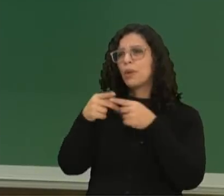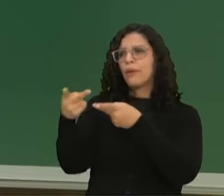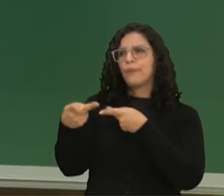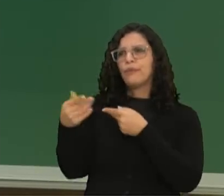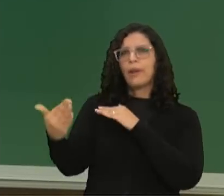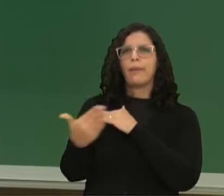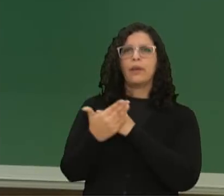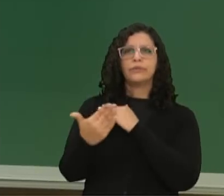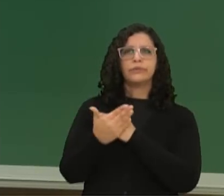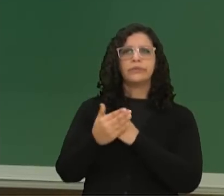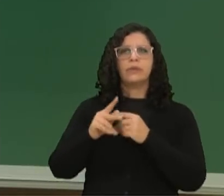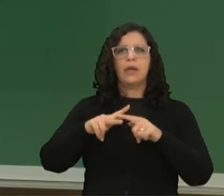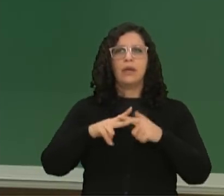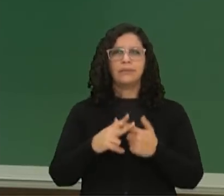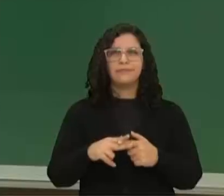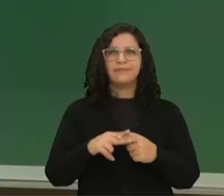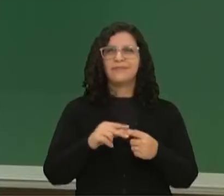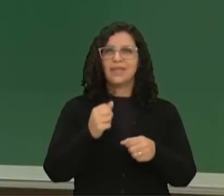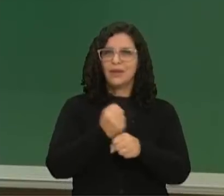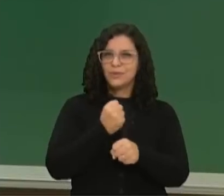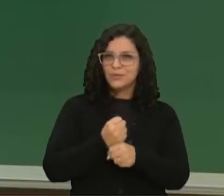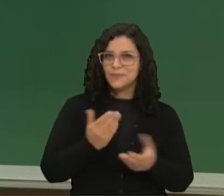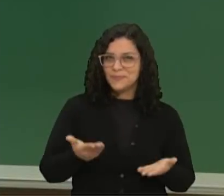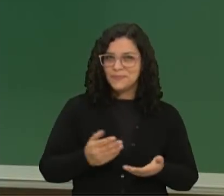para participar dessa atividade junto com ela.